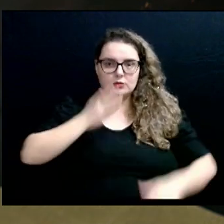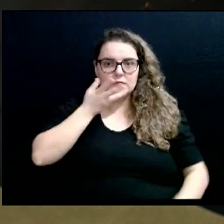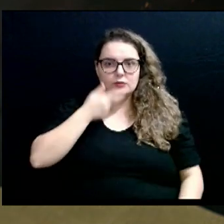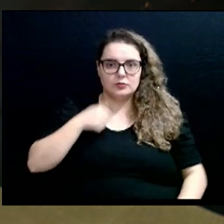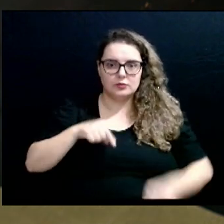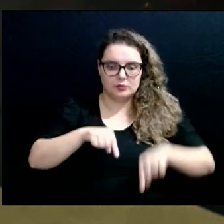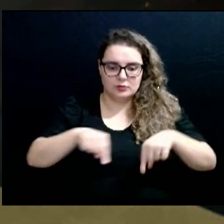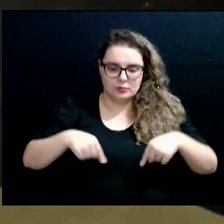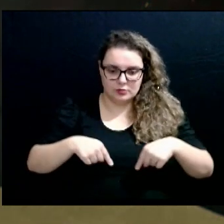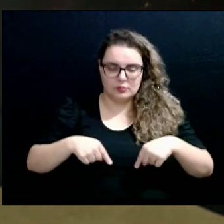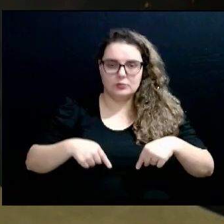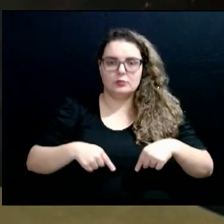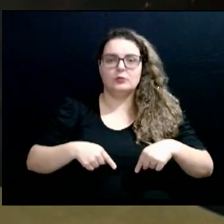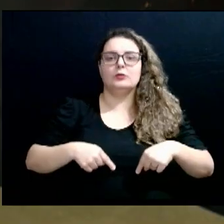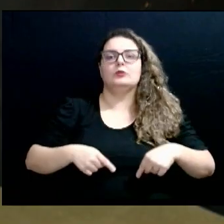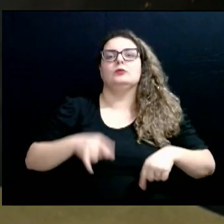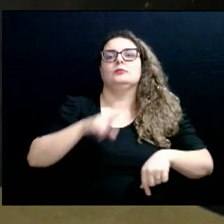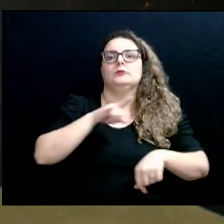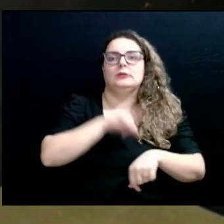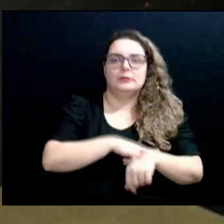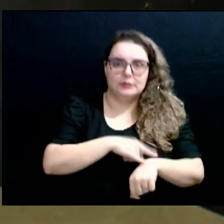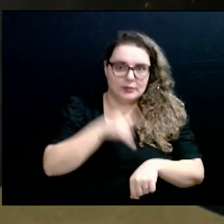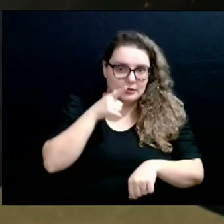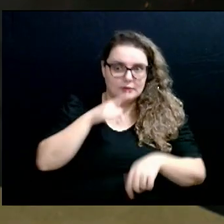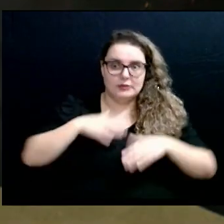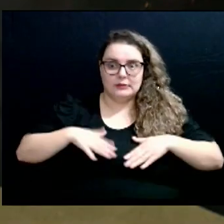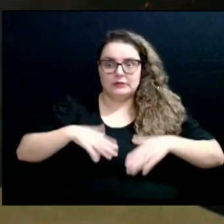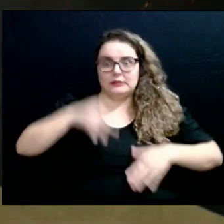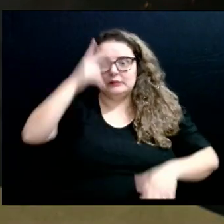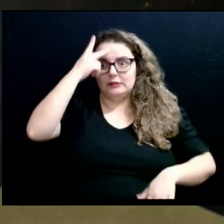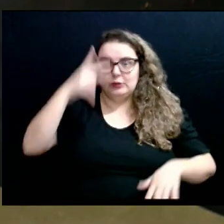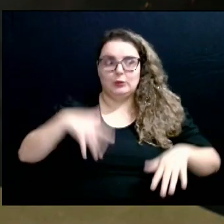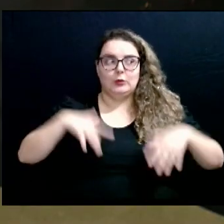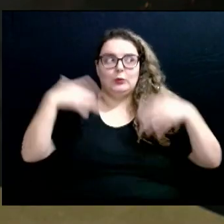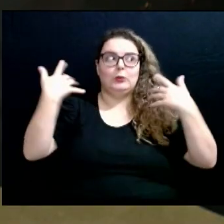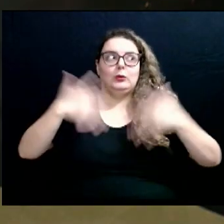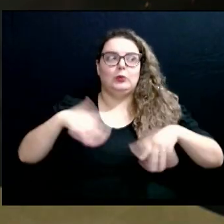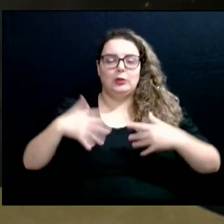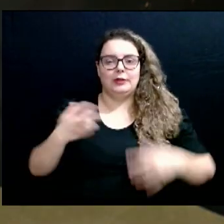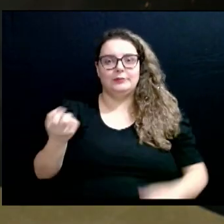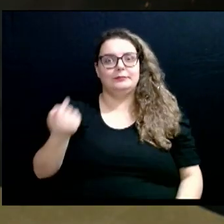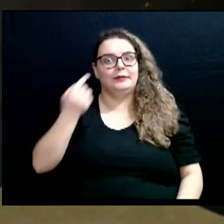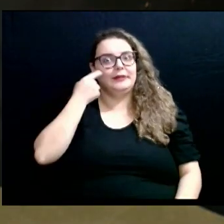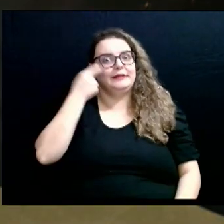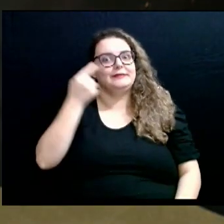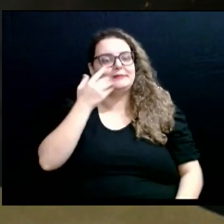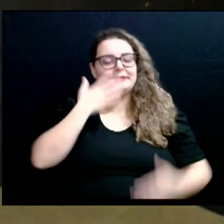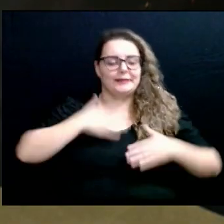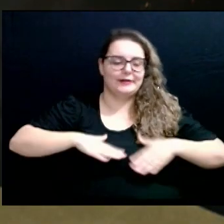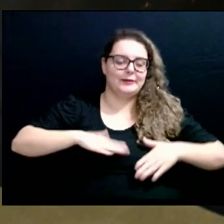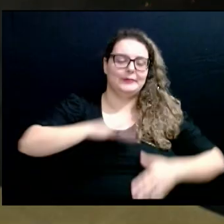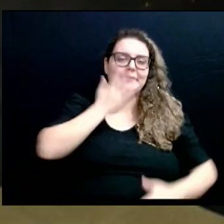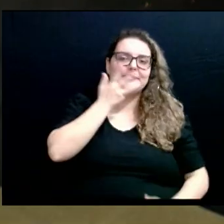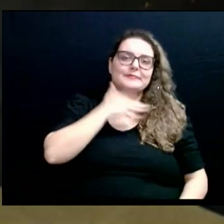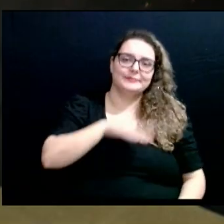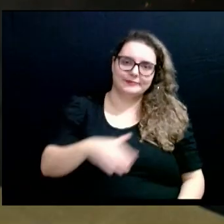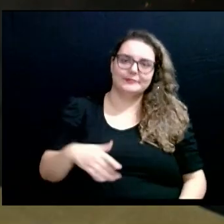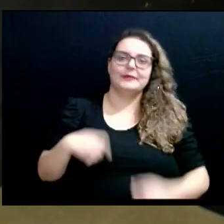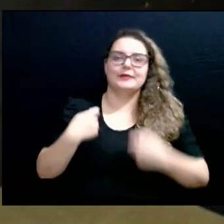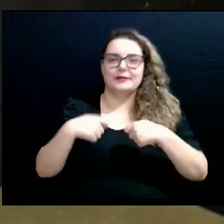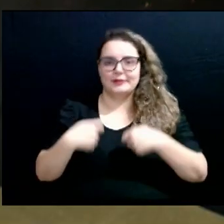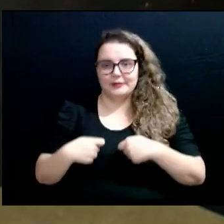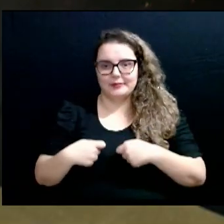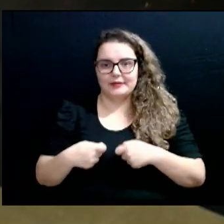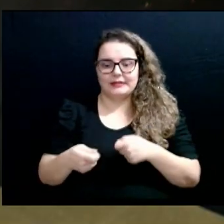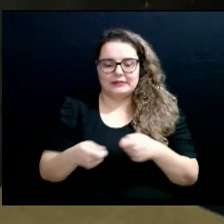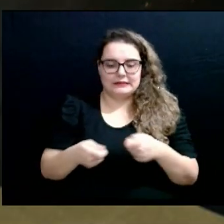e aí você não conseguiu nem se acalmar? Quanto mais acalmar a criança, né? Então a gente precisa da autorregulação. É